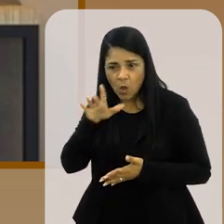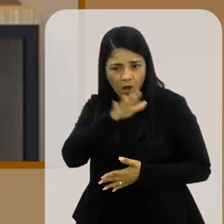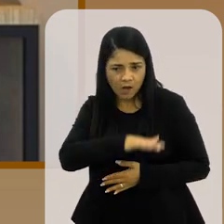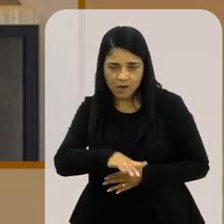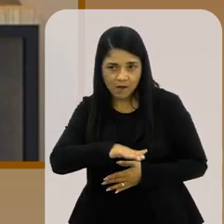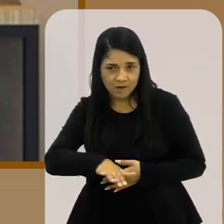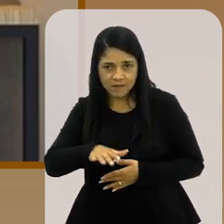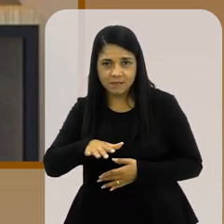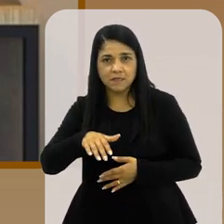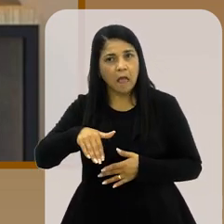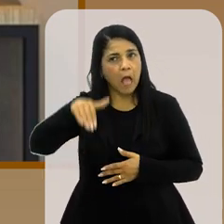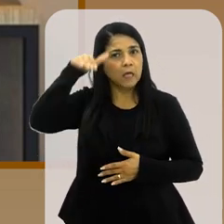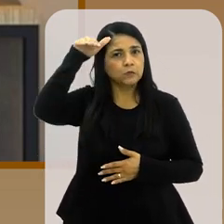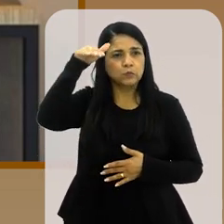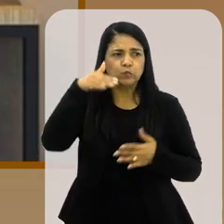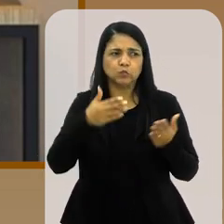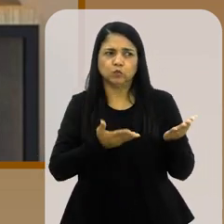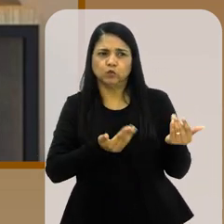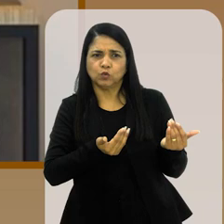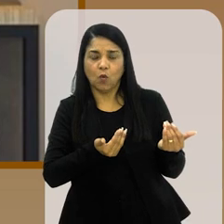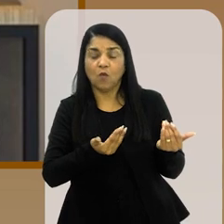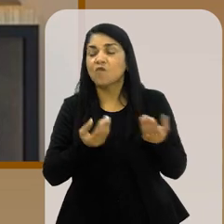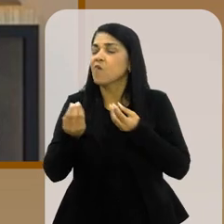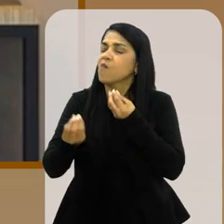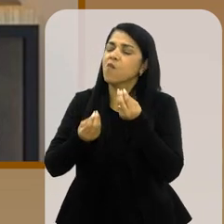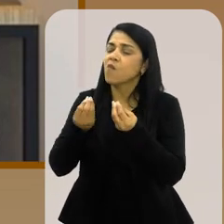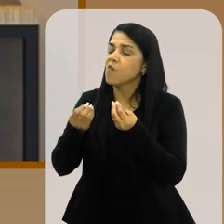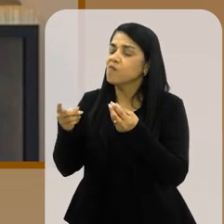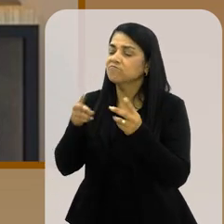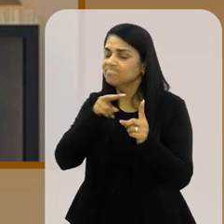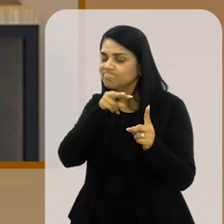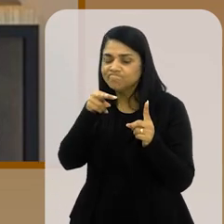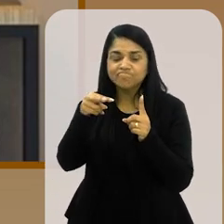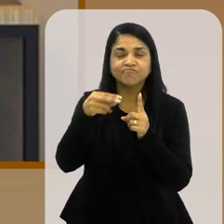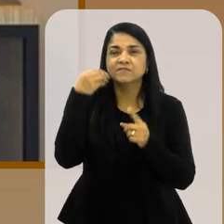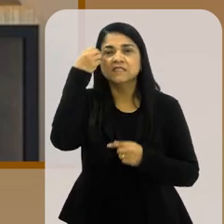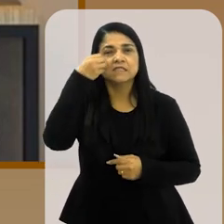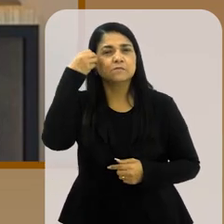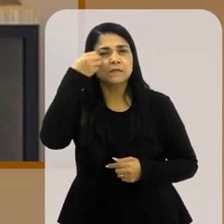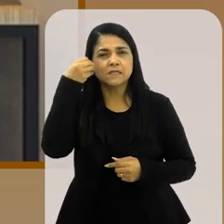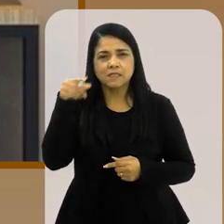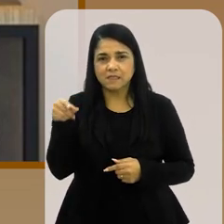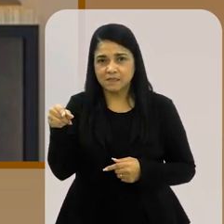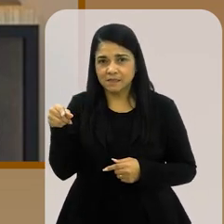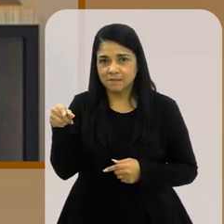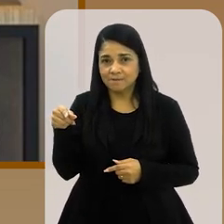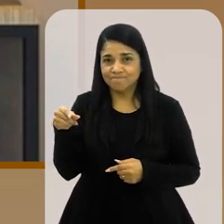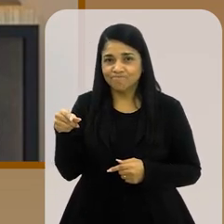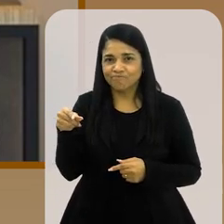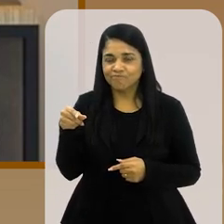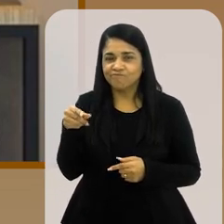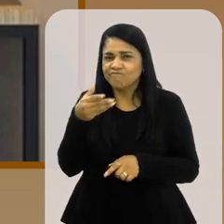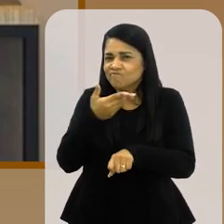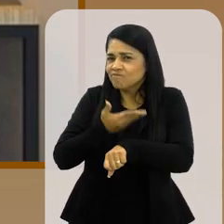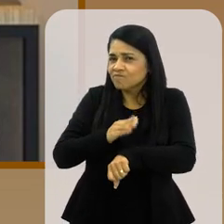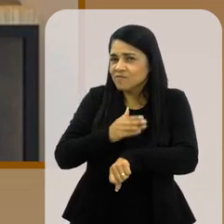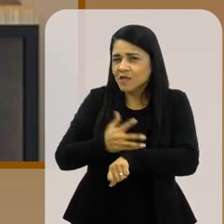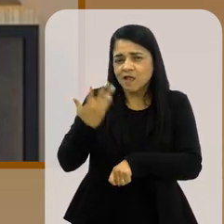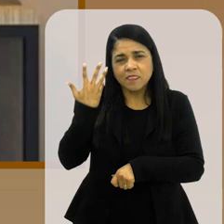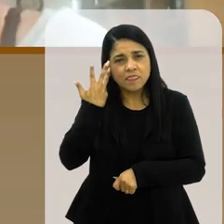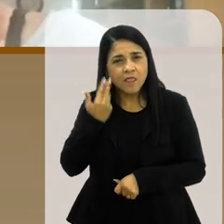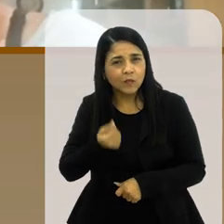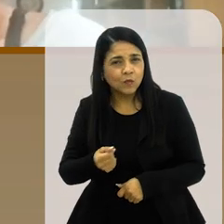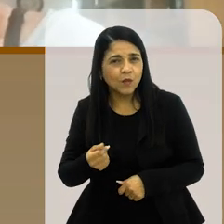para o público adulto também. Como é que você vê essa experiência? É um exercício natural para